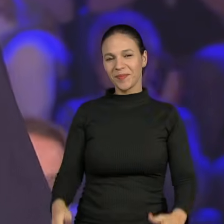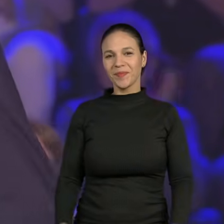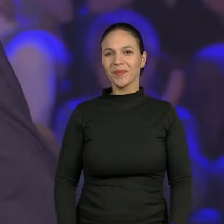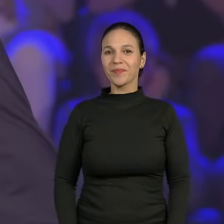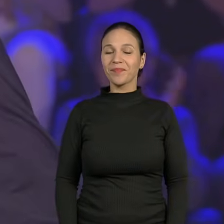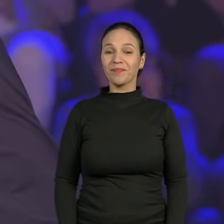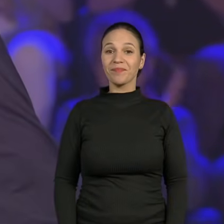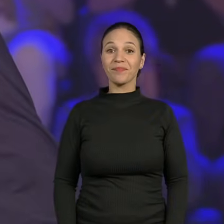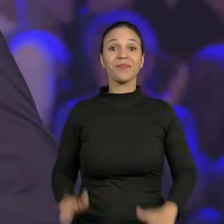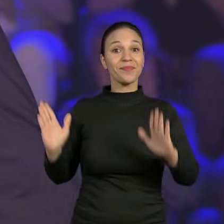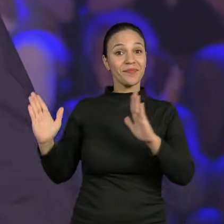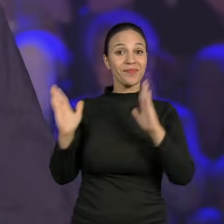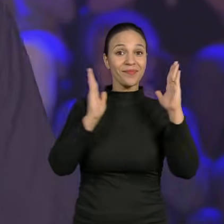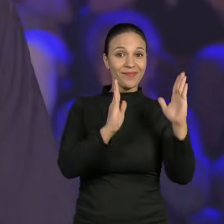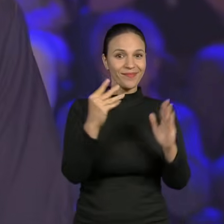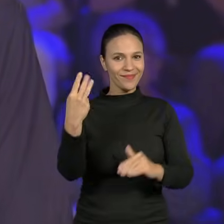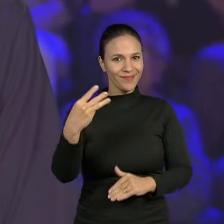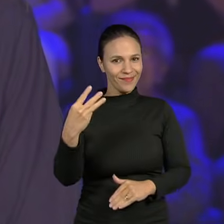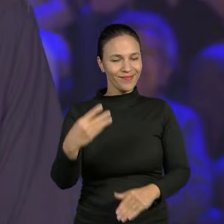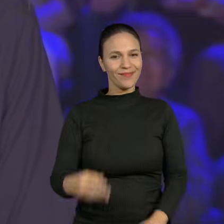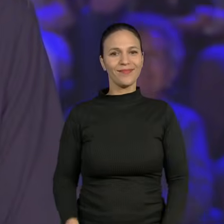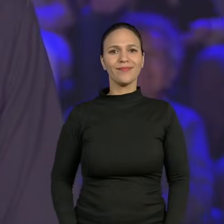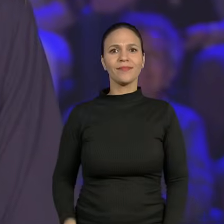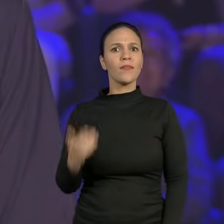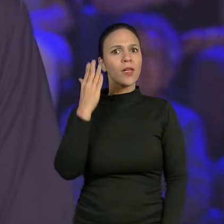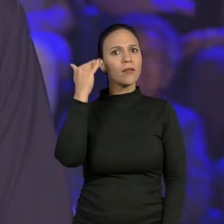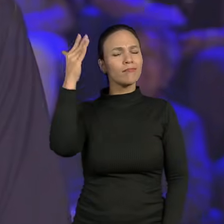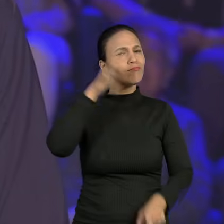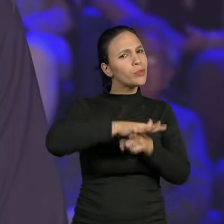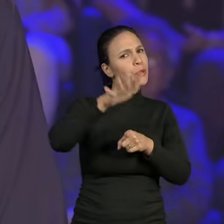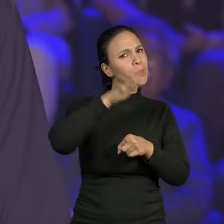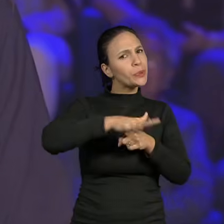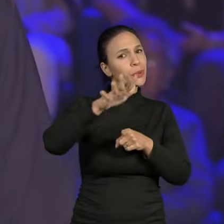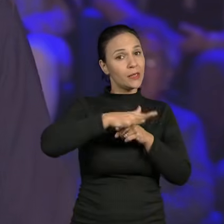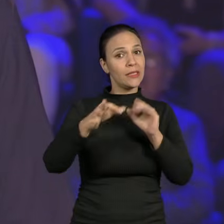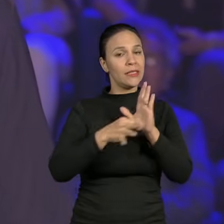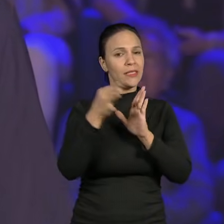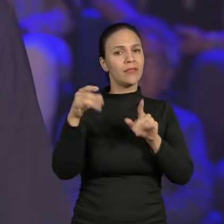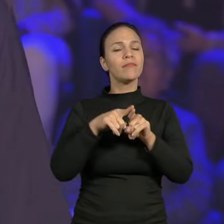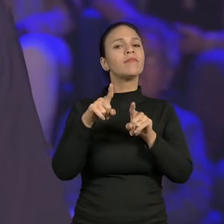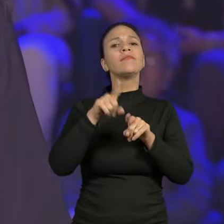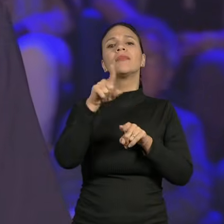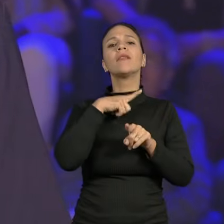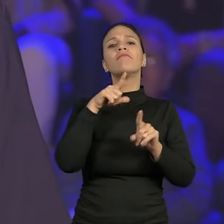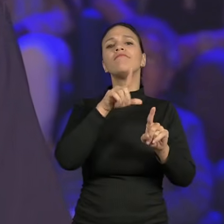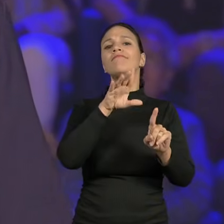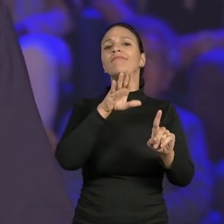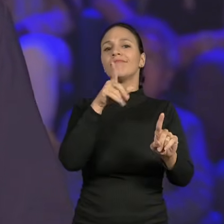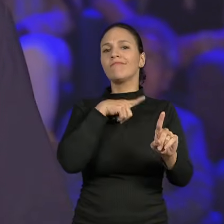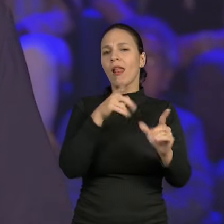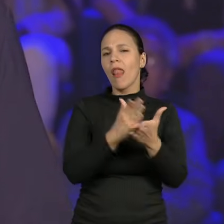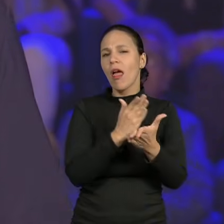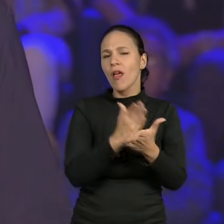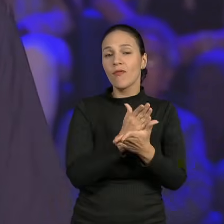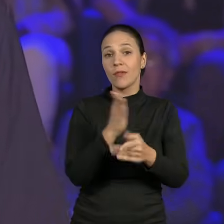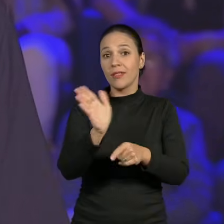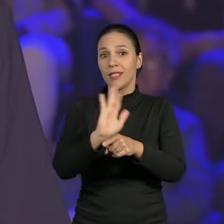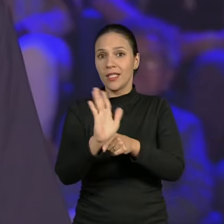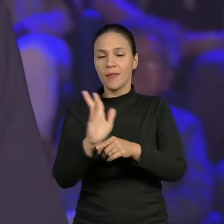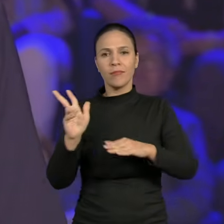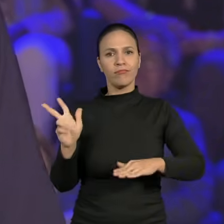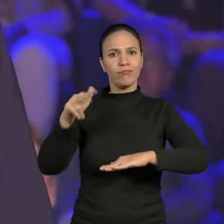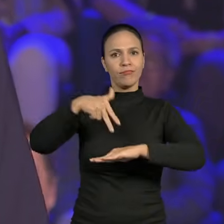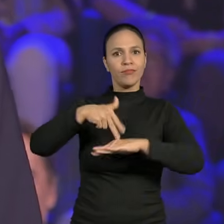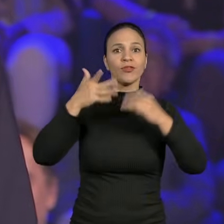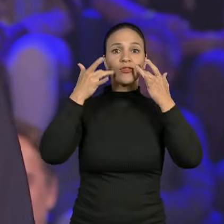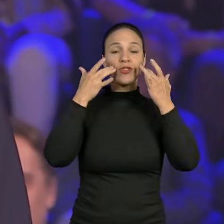E no terceiro sinal, sucesso de público e crítica inspirado em uma história que atravessou livros, cinemas e palcos,